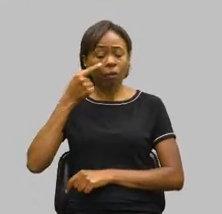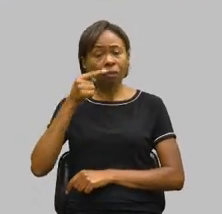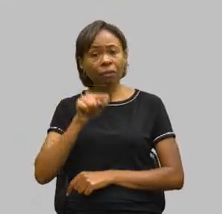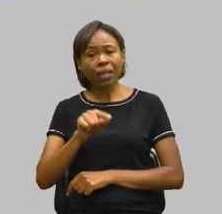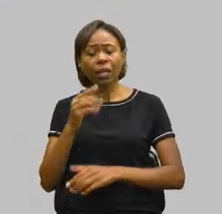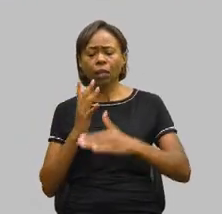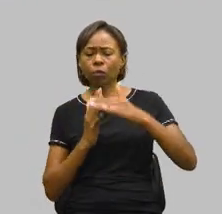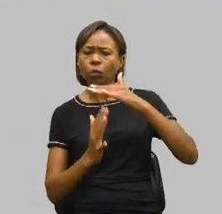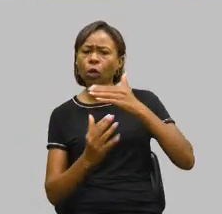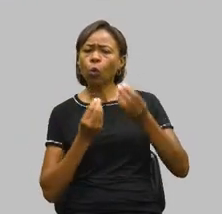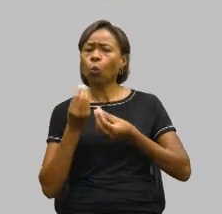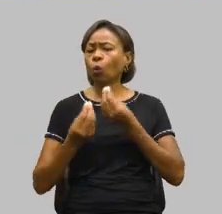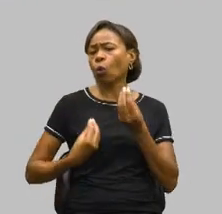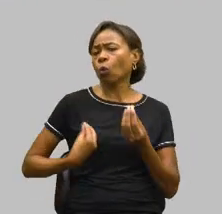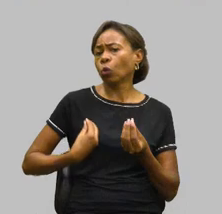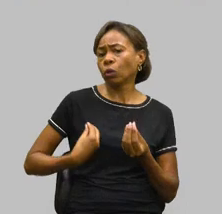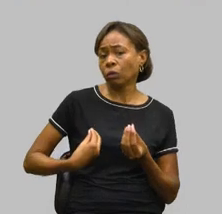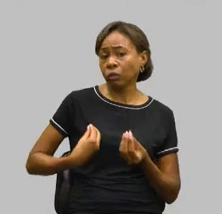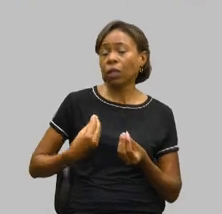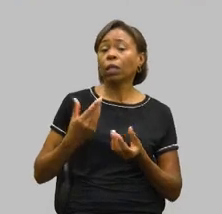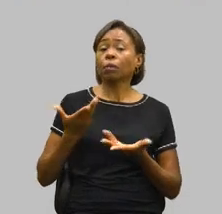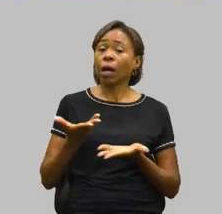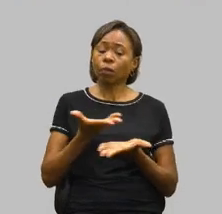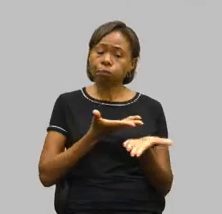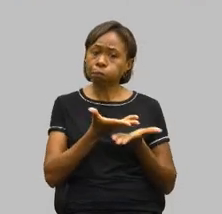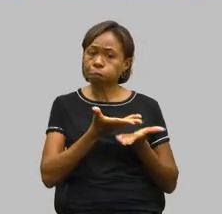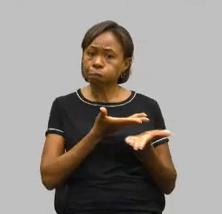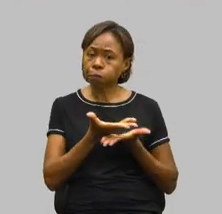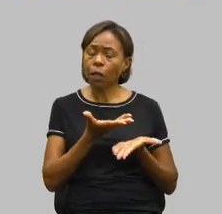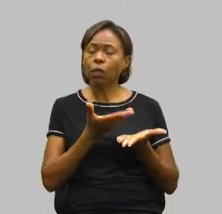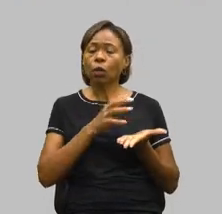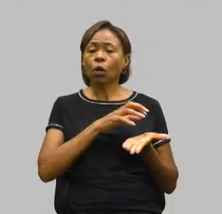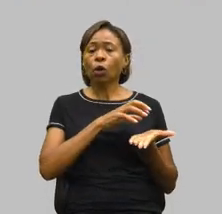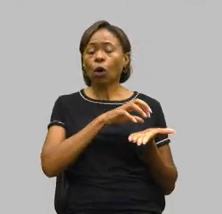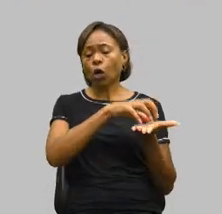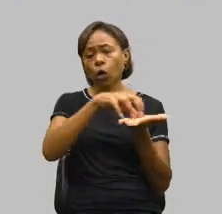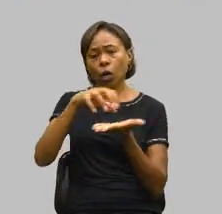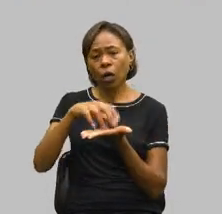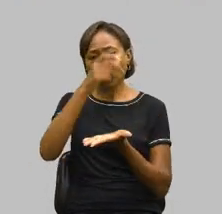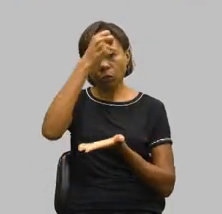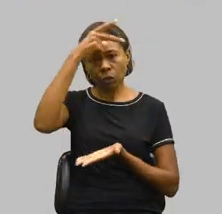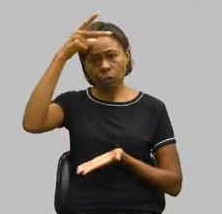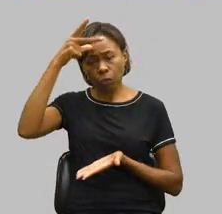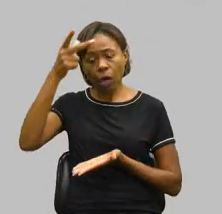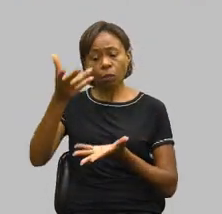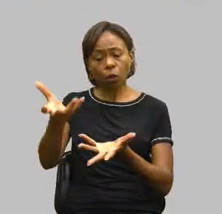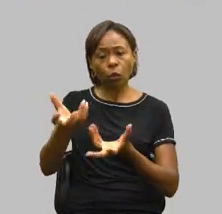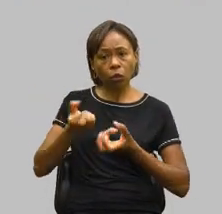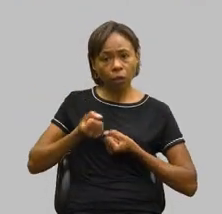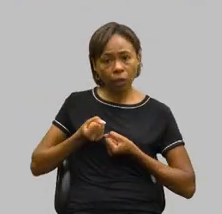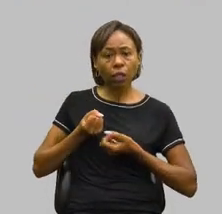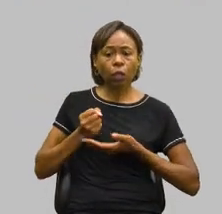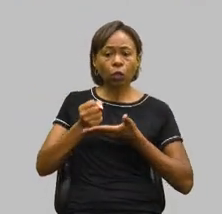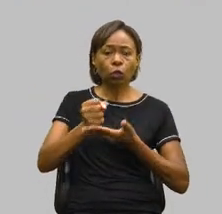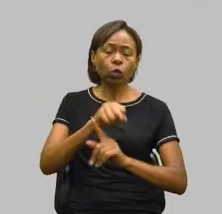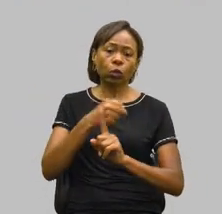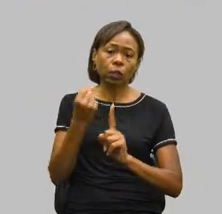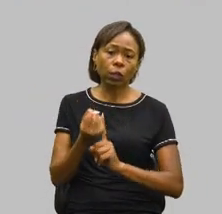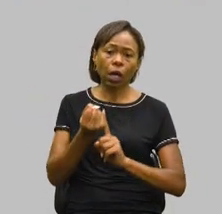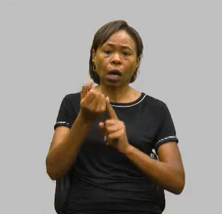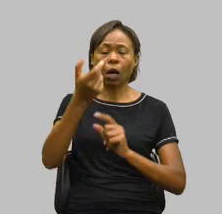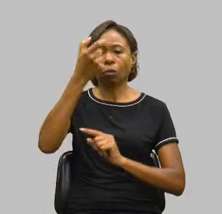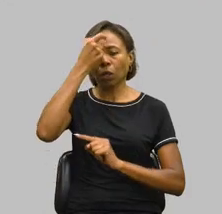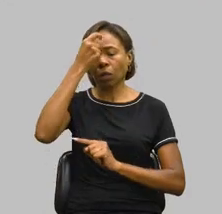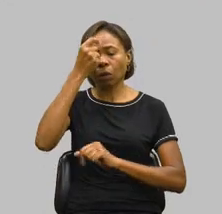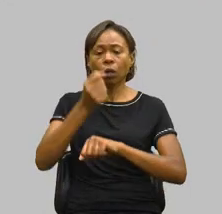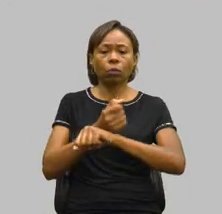articulação com a rede Municipal e assistência social para acolhimento e atendimento social psicossocial e